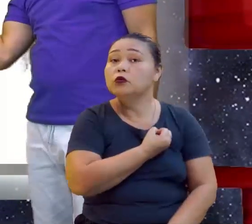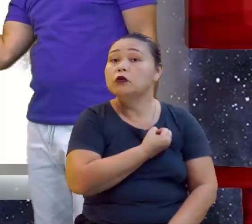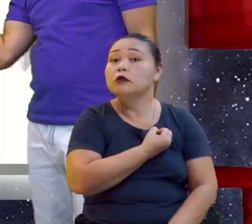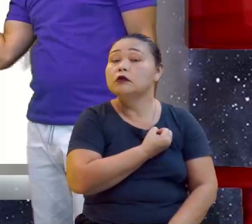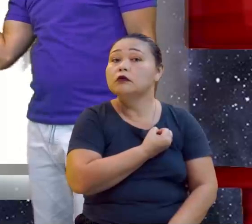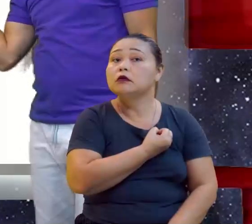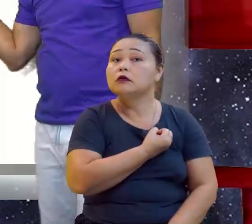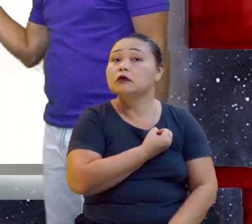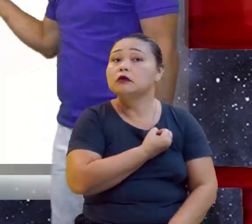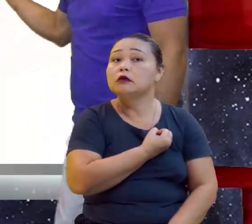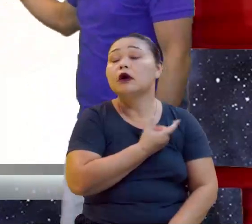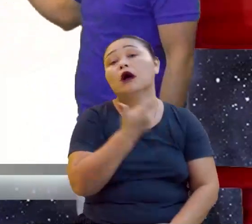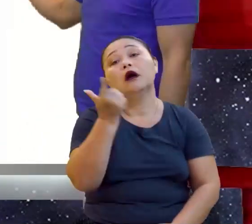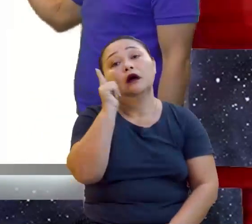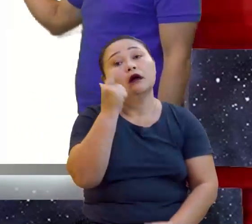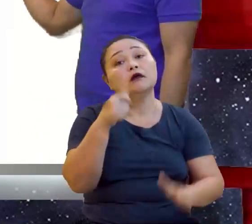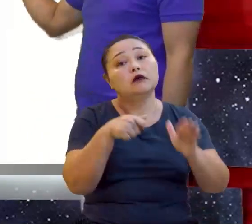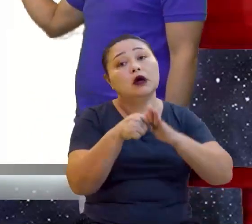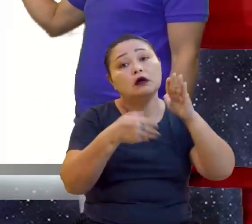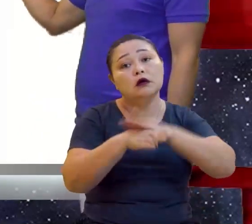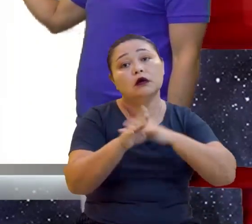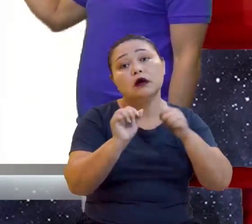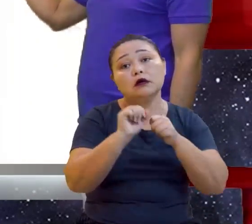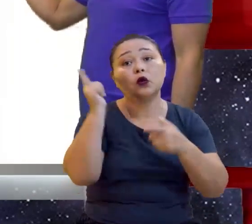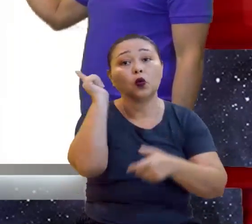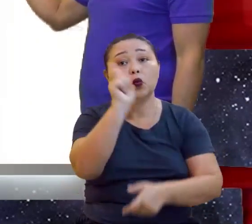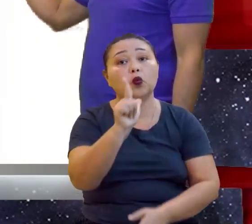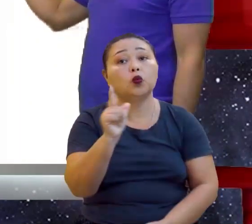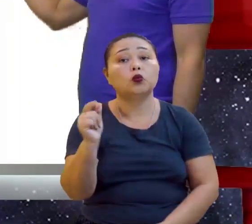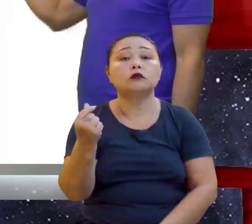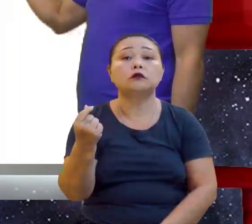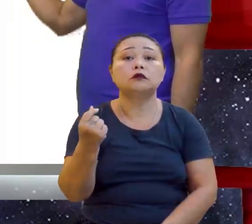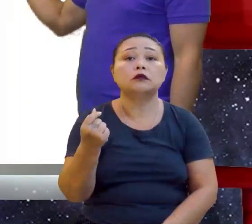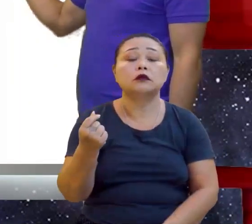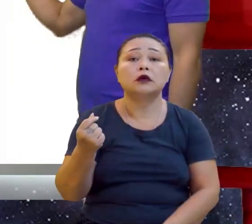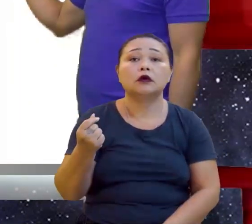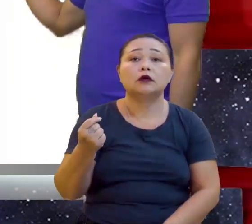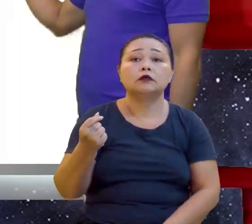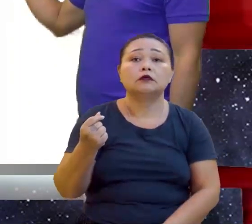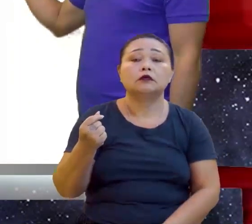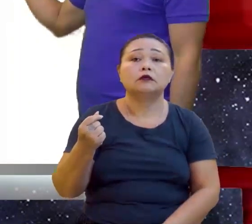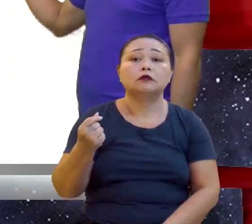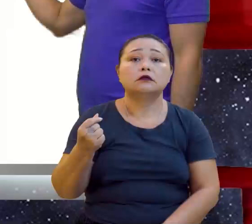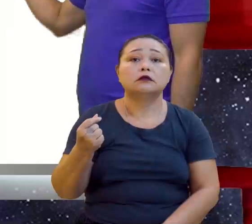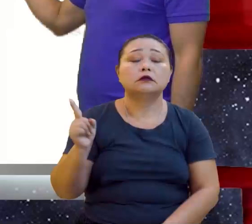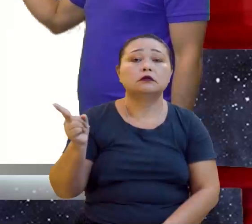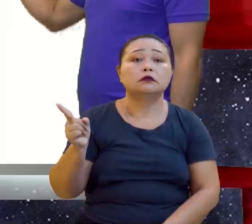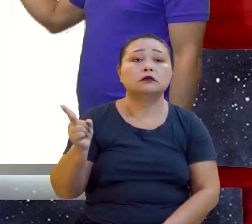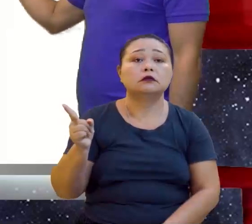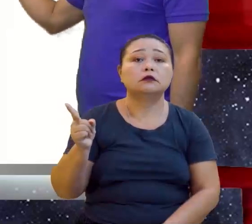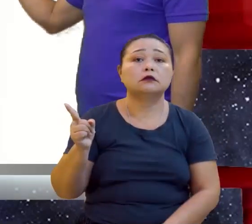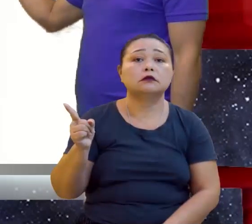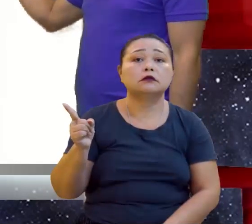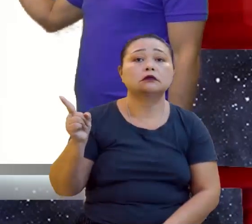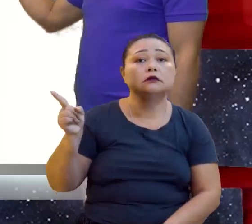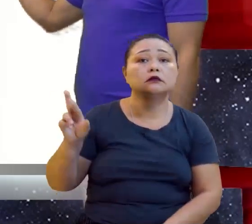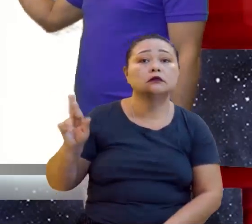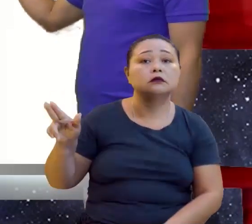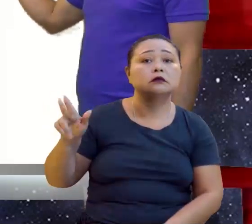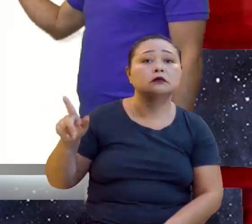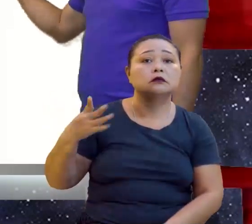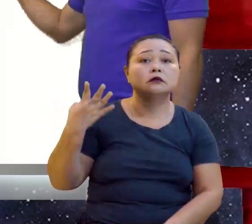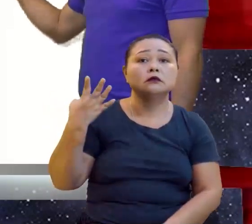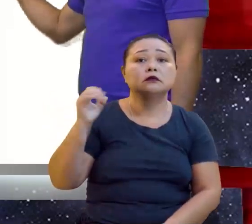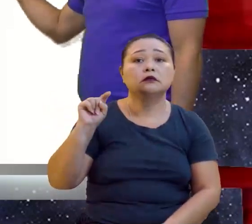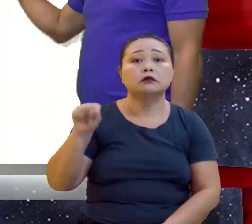e arrecadação. Olha aqui a diferença aqui, ó. Volta. No gráfico? Não, na tabela, rapidinho. Olha só aqui, ó.